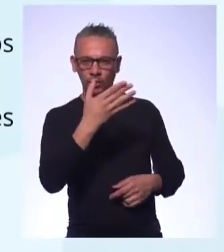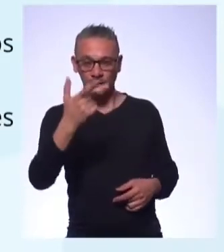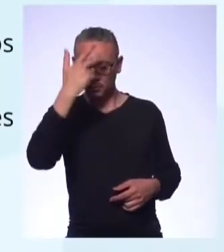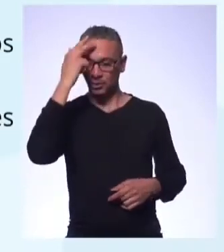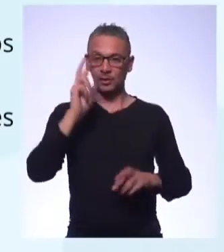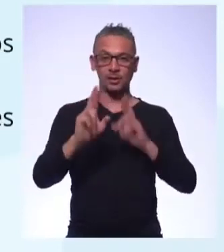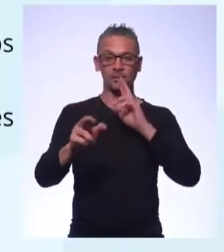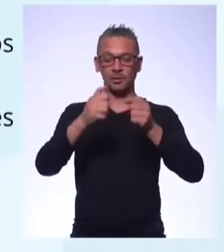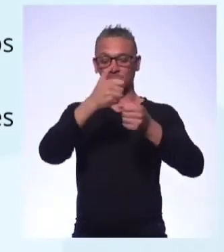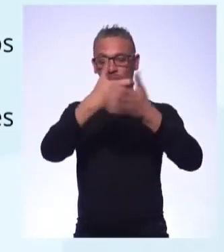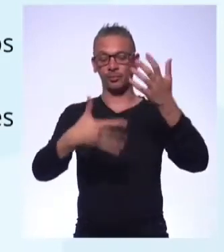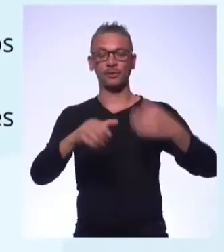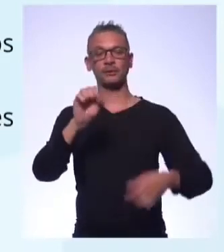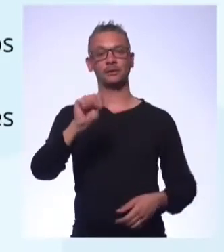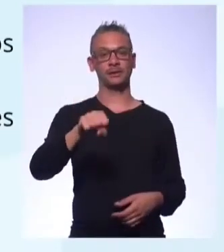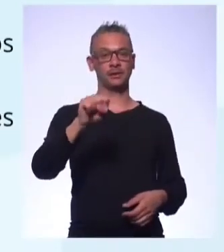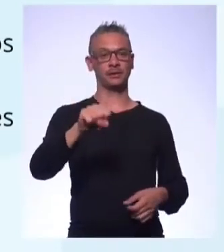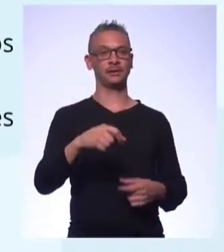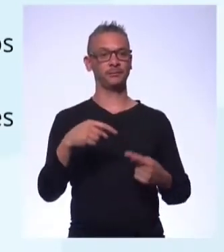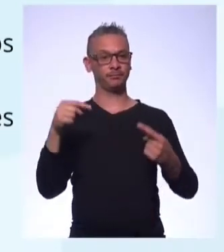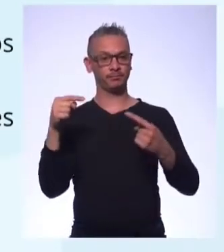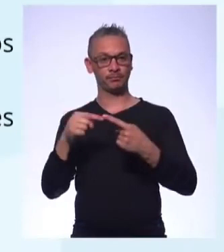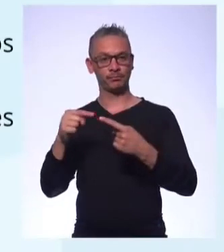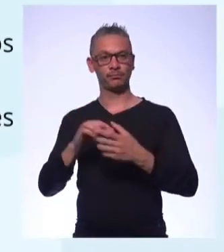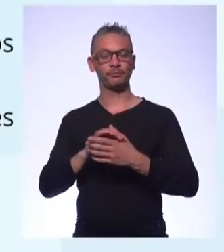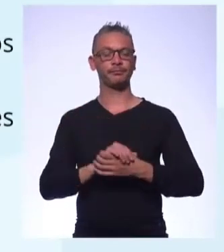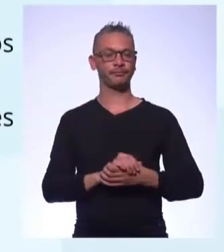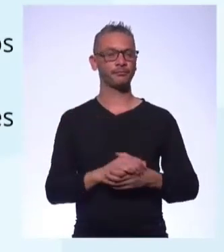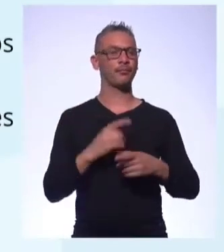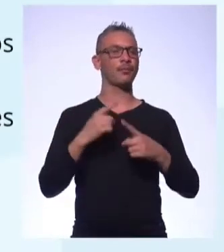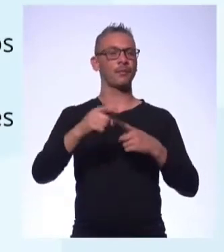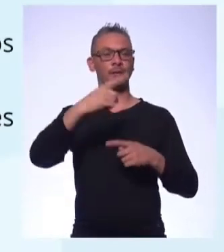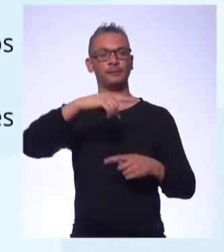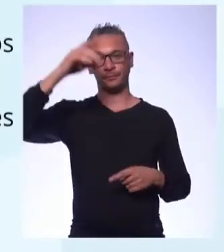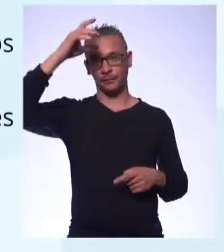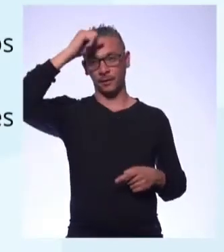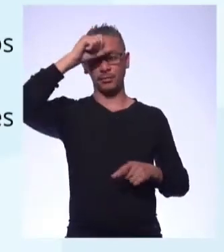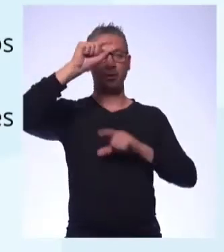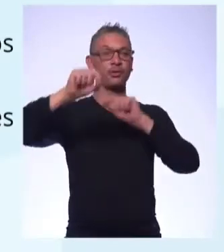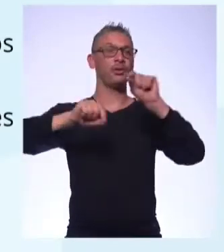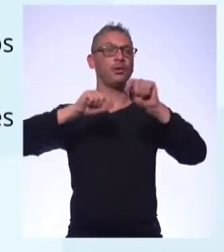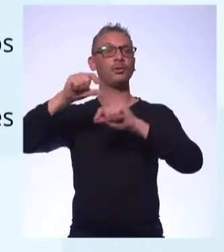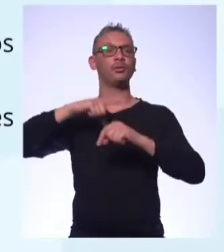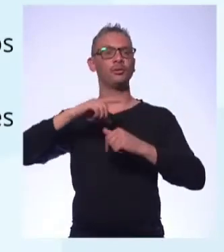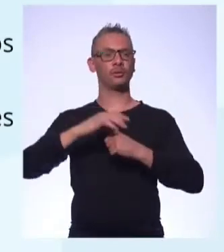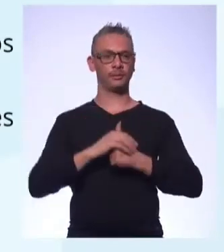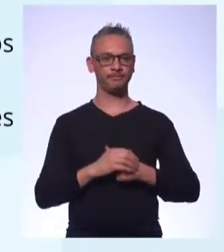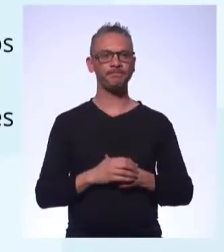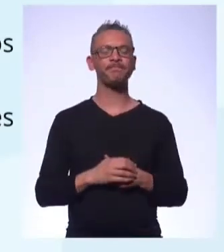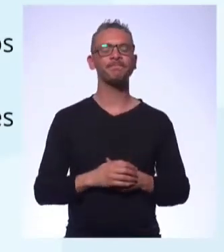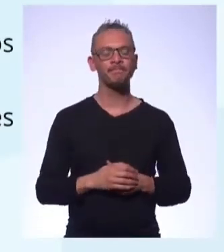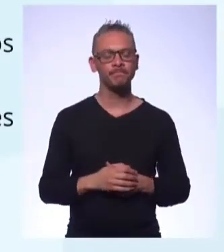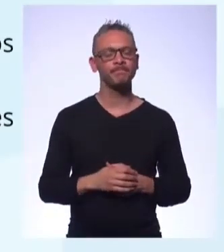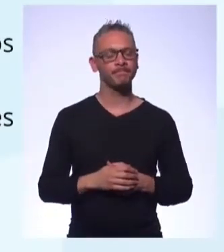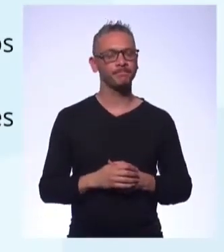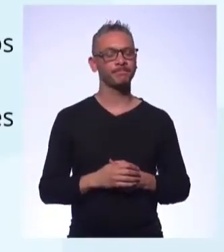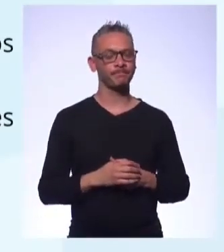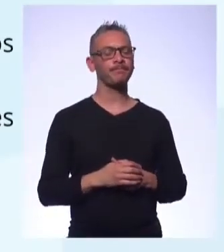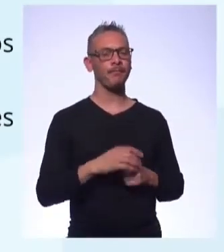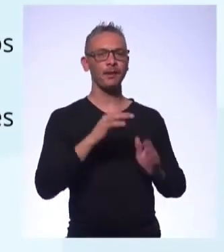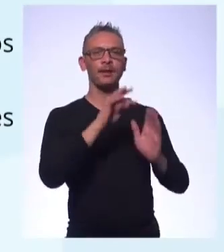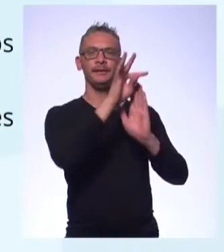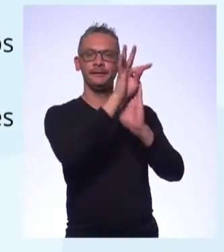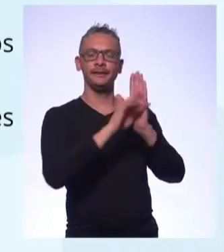Então vai colocando aí. Só para eu fazer a sistematização. O que aprendemos na aula de hoje, hein? Olha, nós aprendemos que podemos